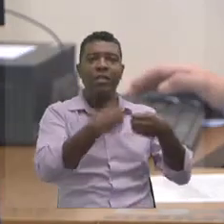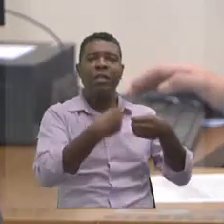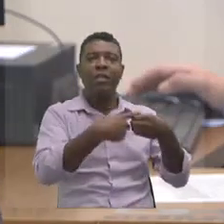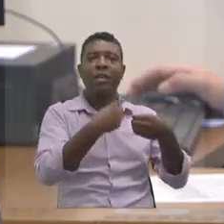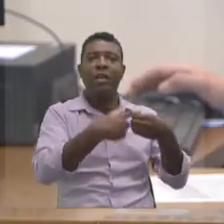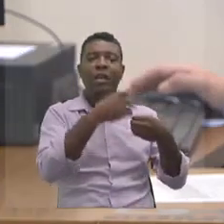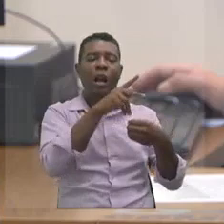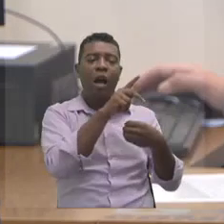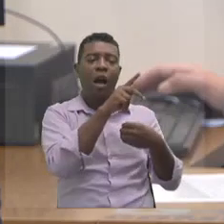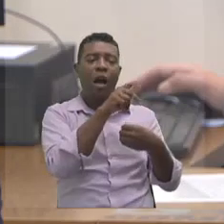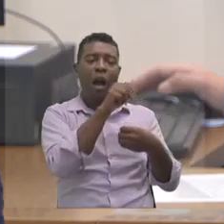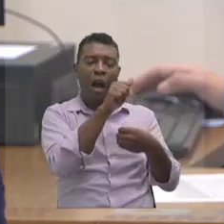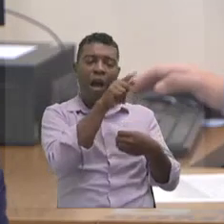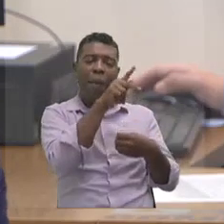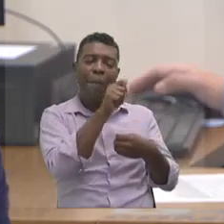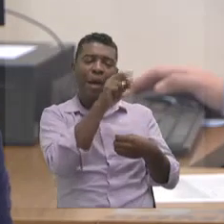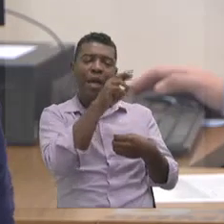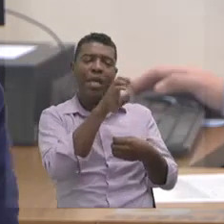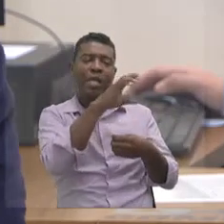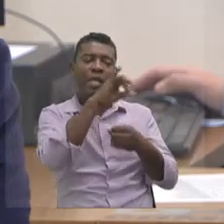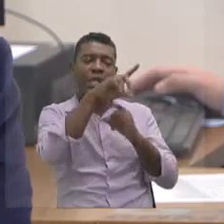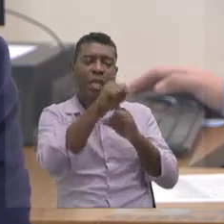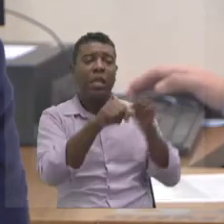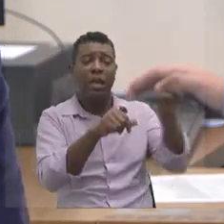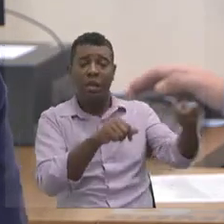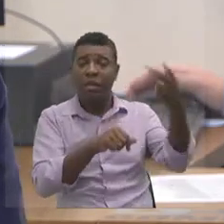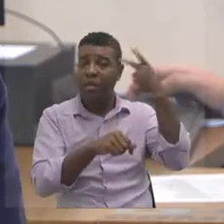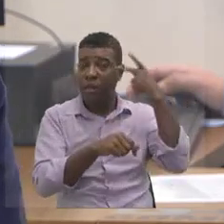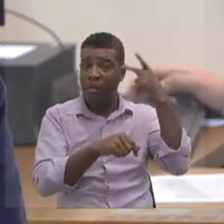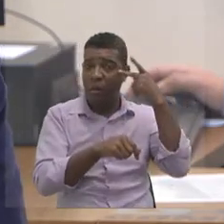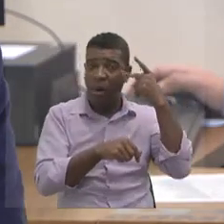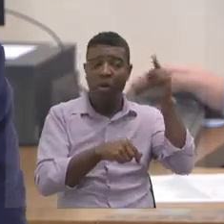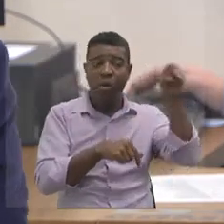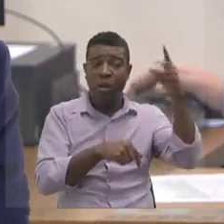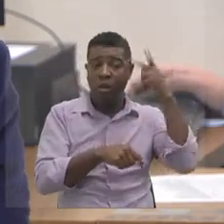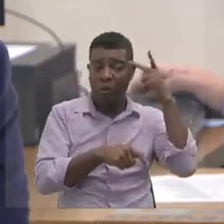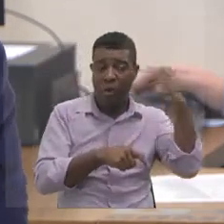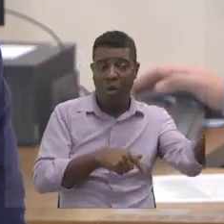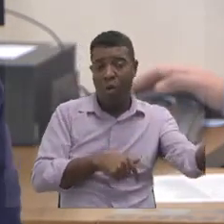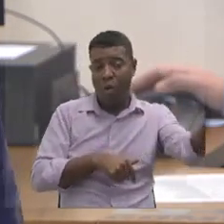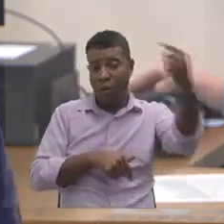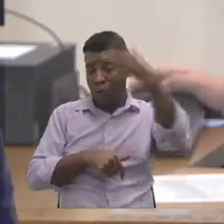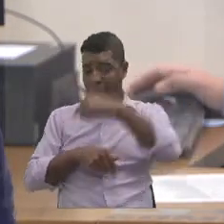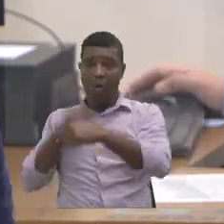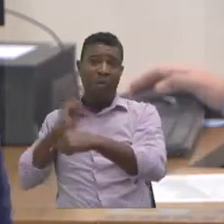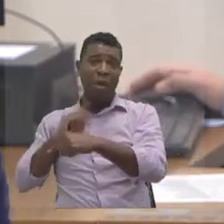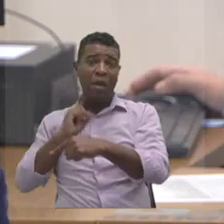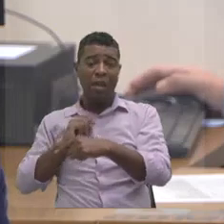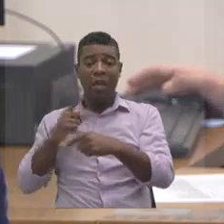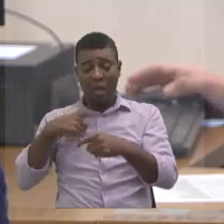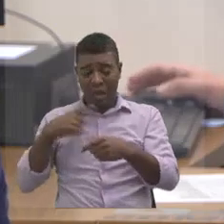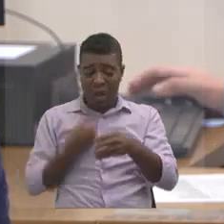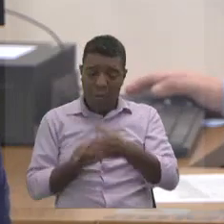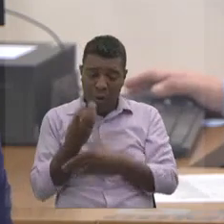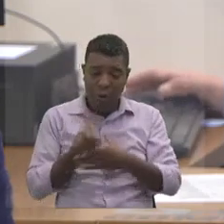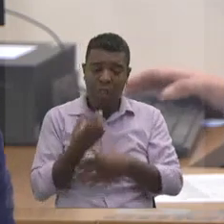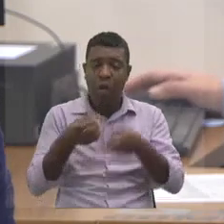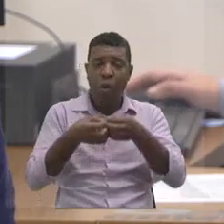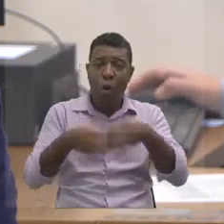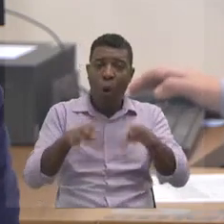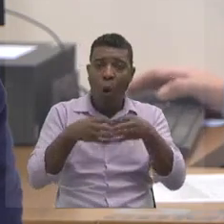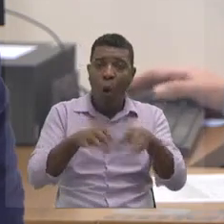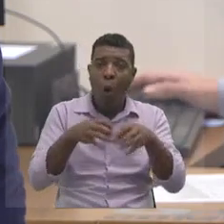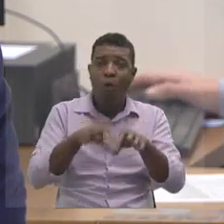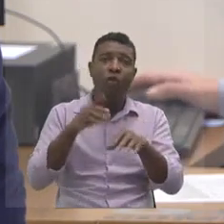grande de ovos ali no sul de Minas que é uma produção muito grande que que